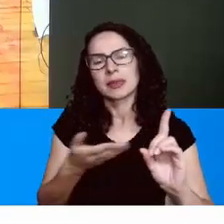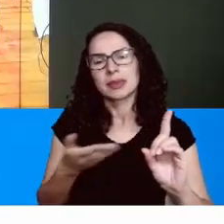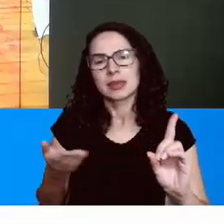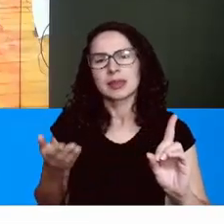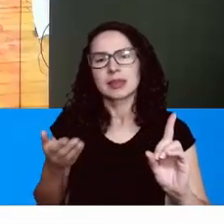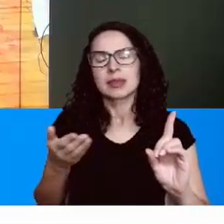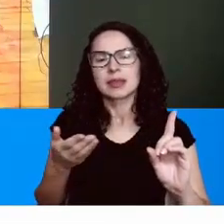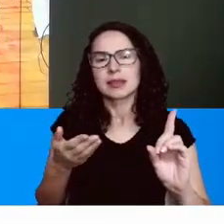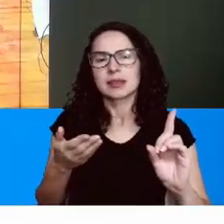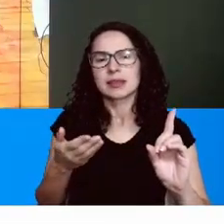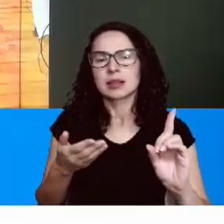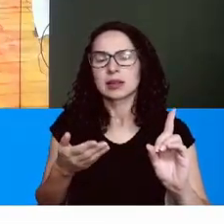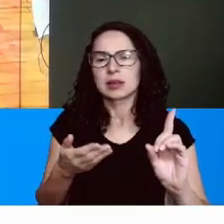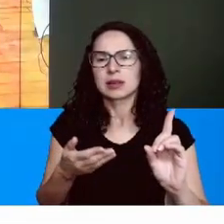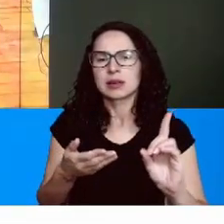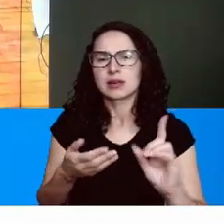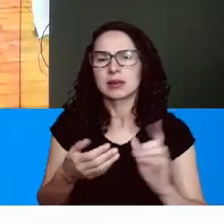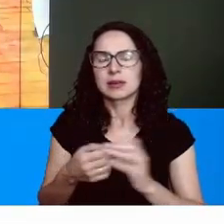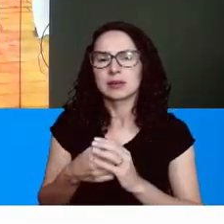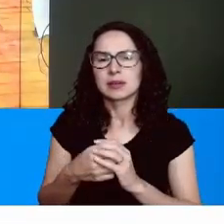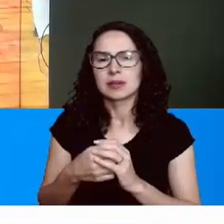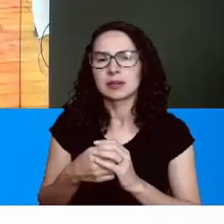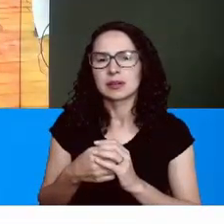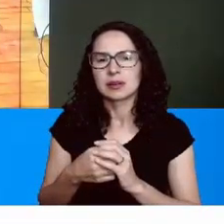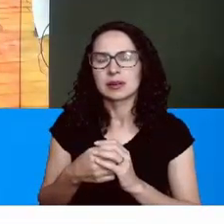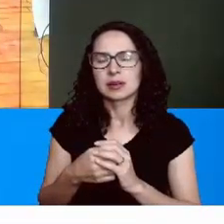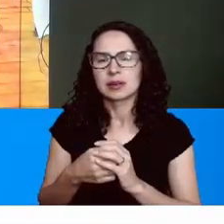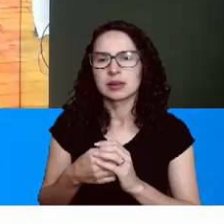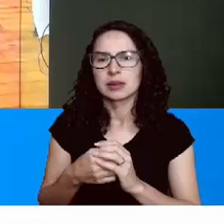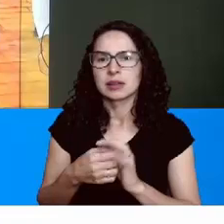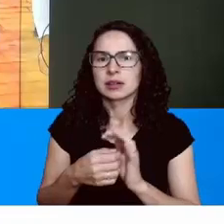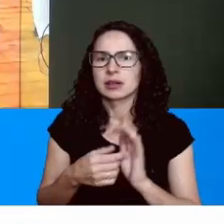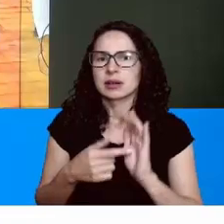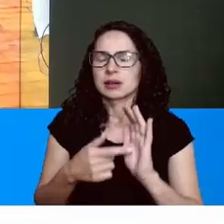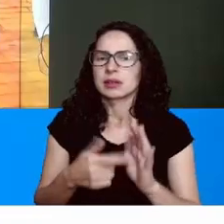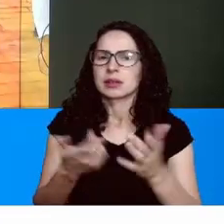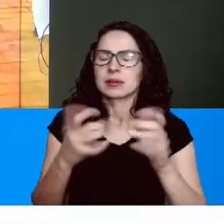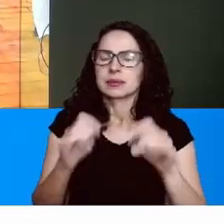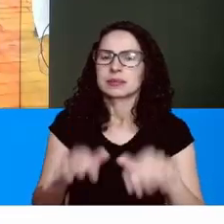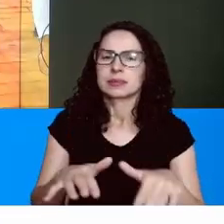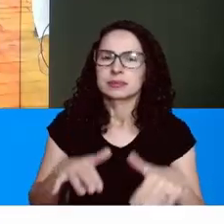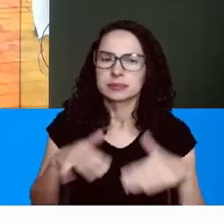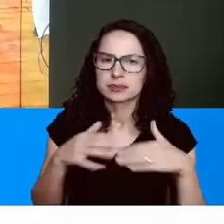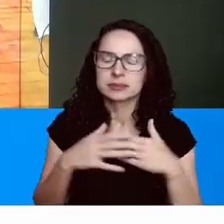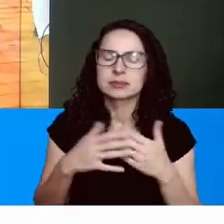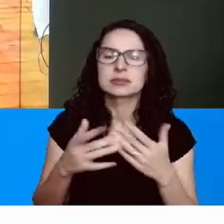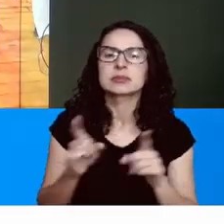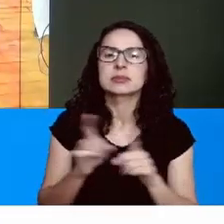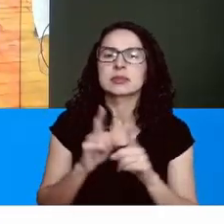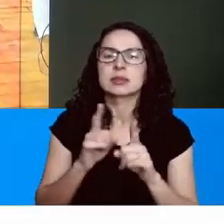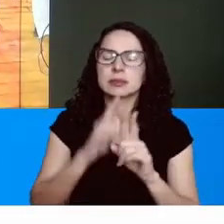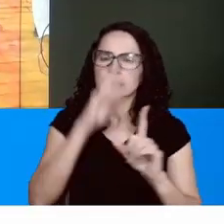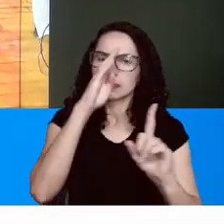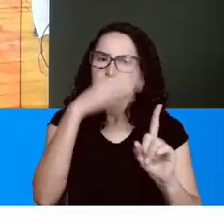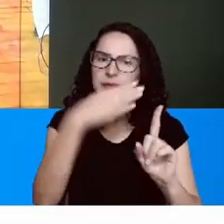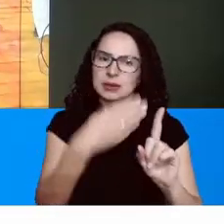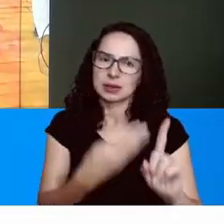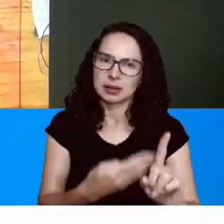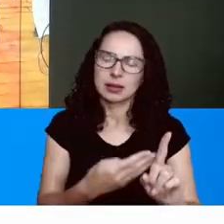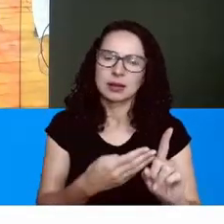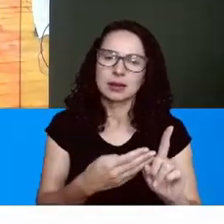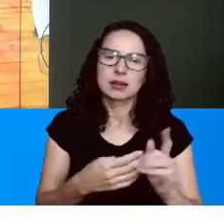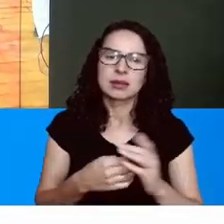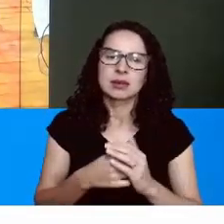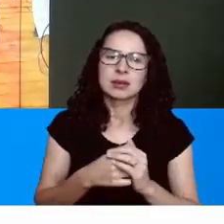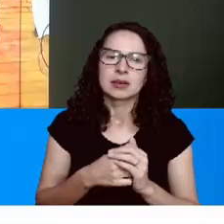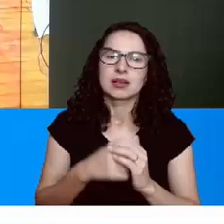congratulações. Apresento a consideração do plenário a presente moção de aplausos e congratulações ao senhor